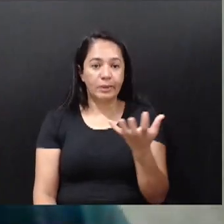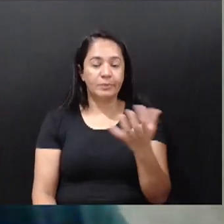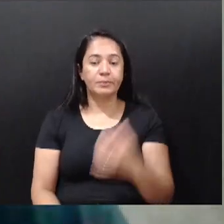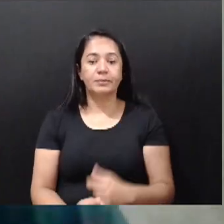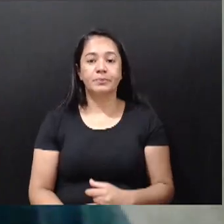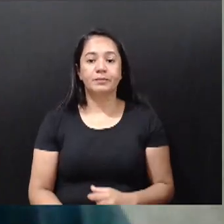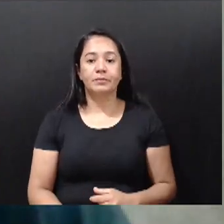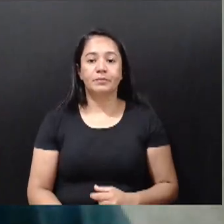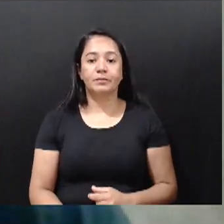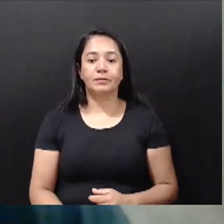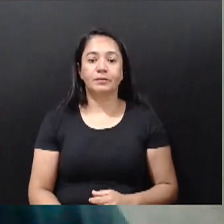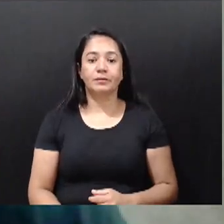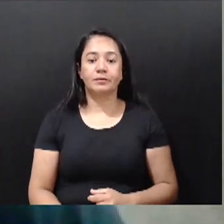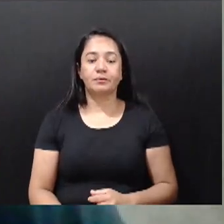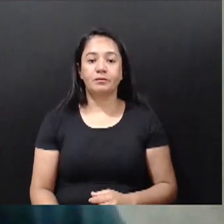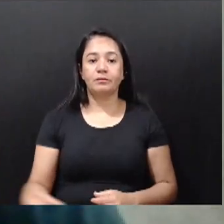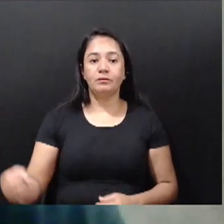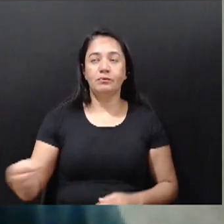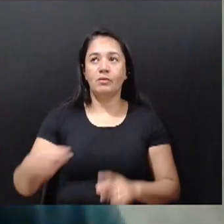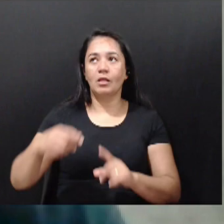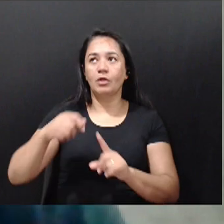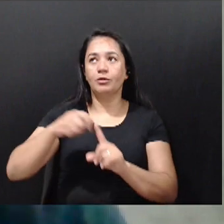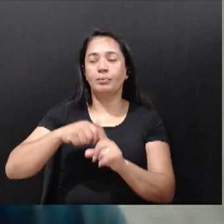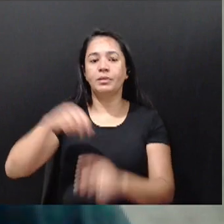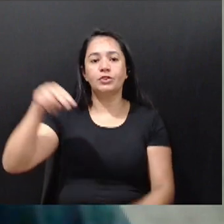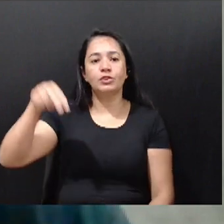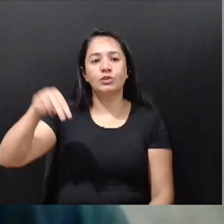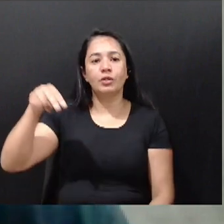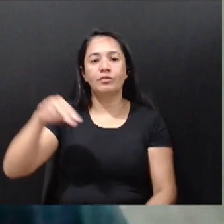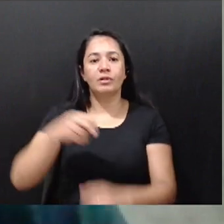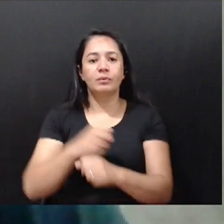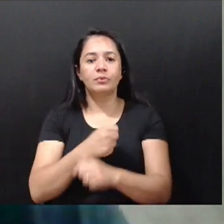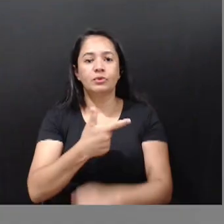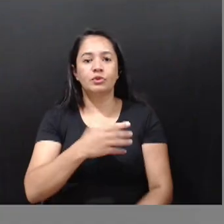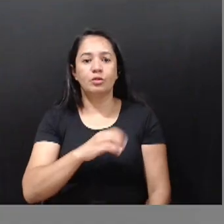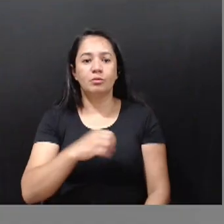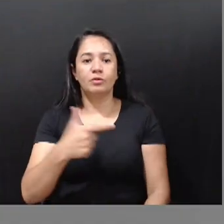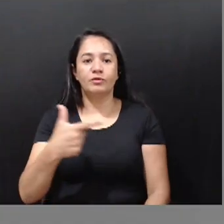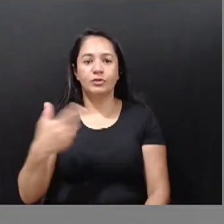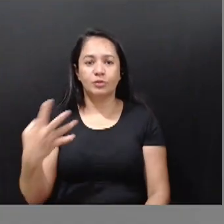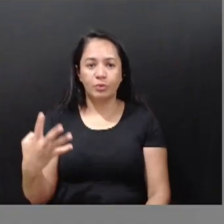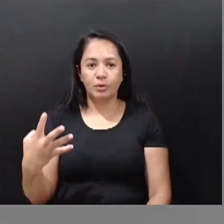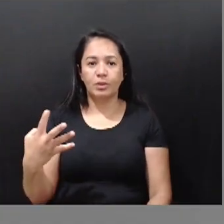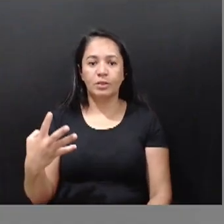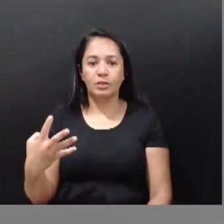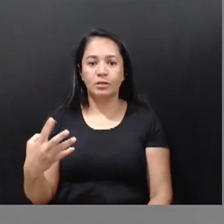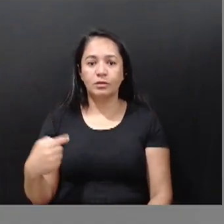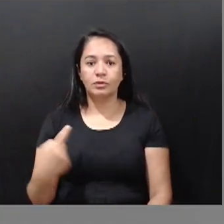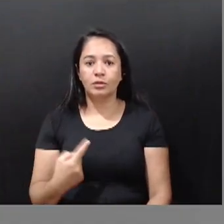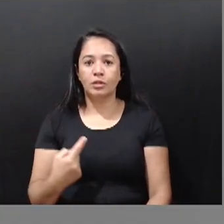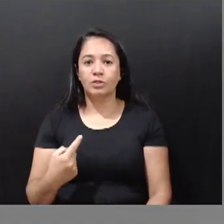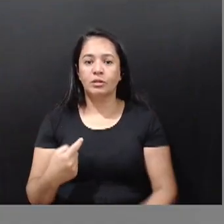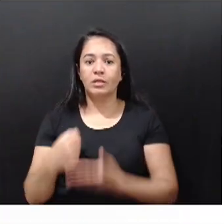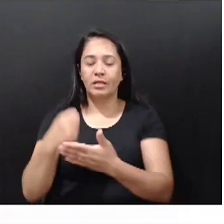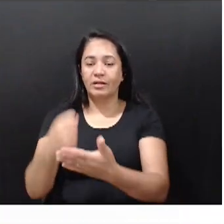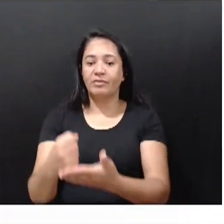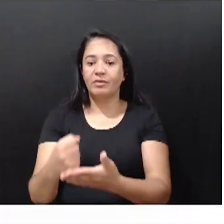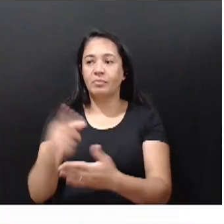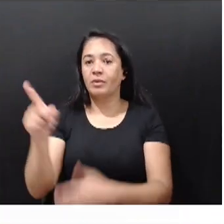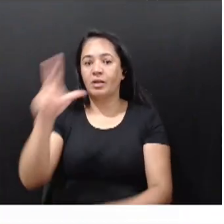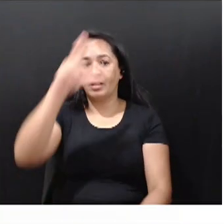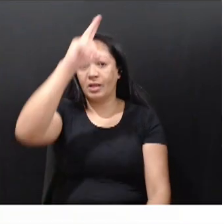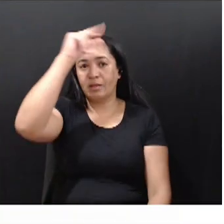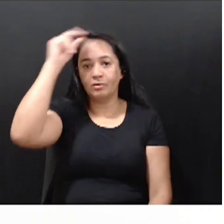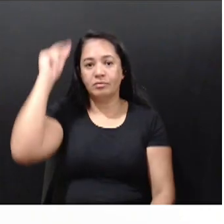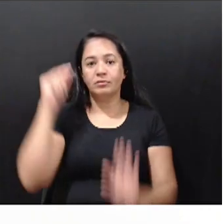em novembro de 2024, após alguns meses de desenvolvimento, nós levamos para a prefeitura, né, apresentamos lá para a